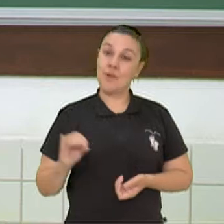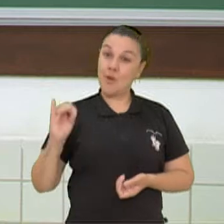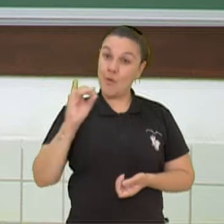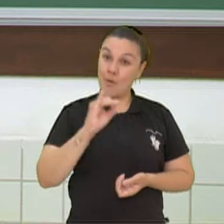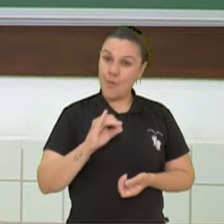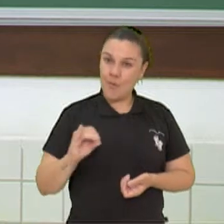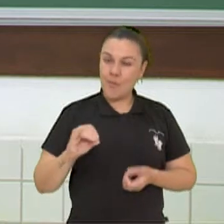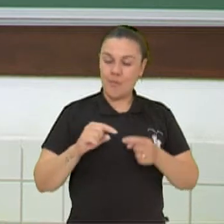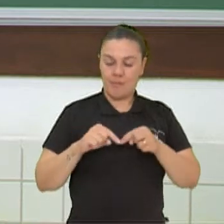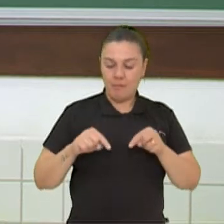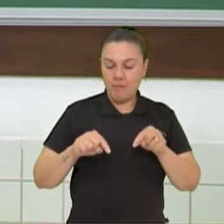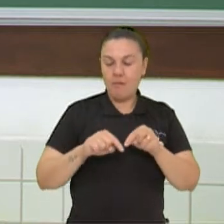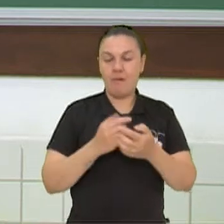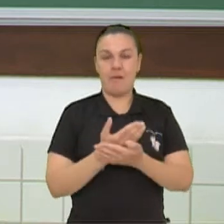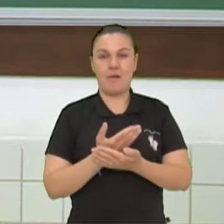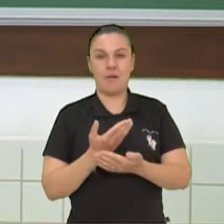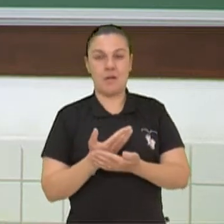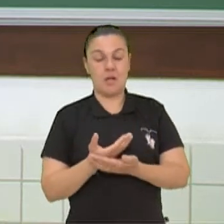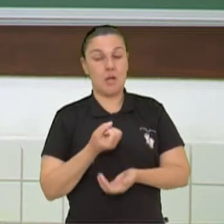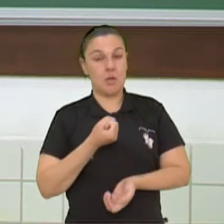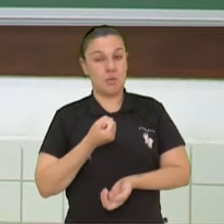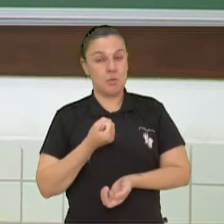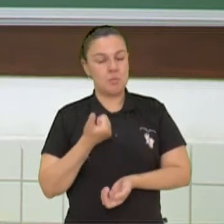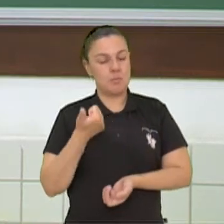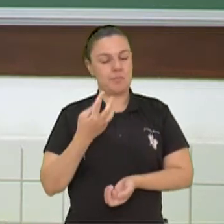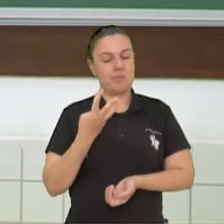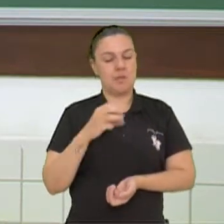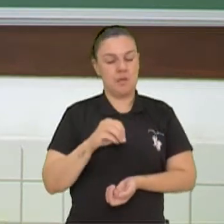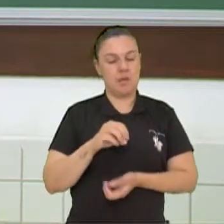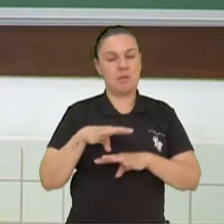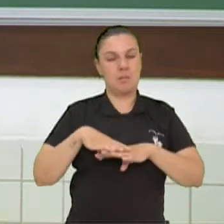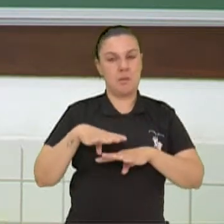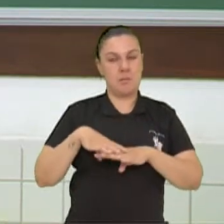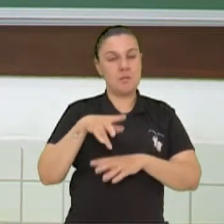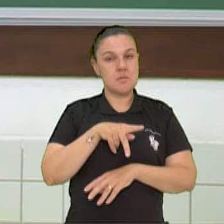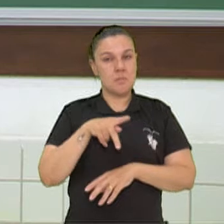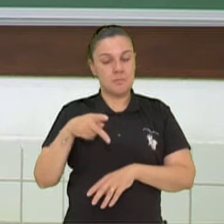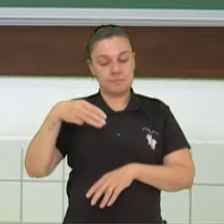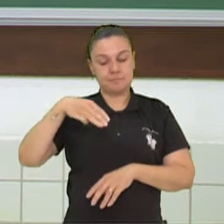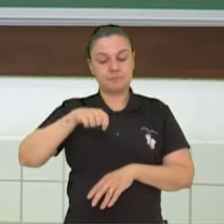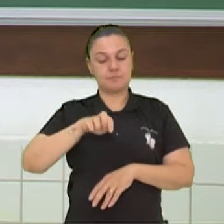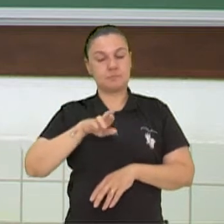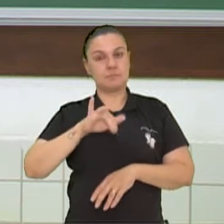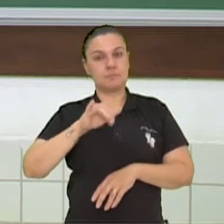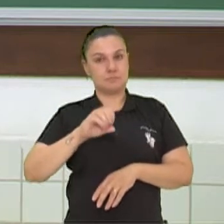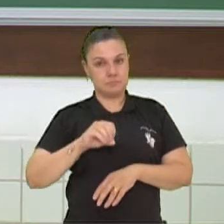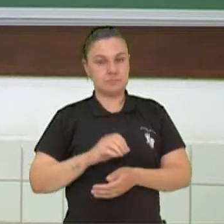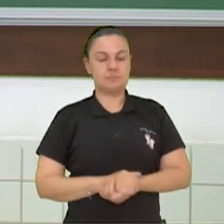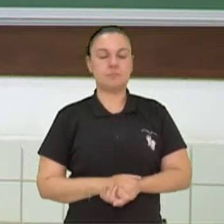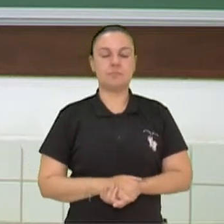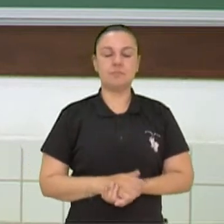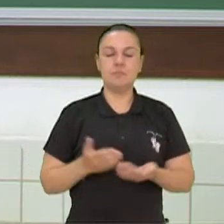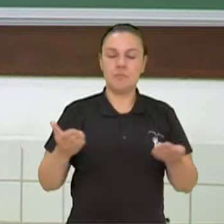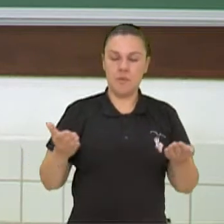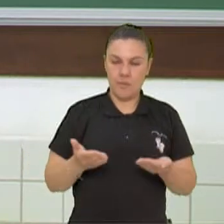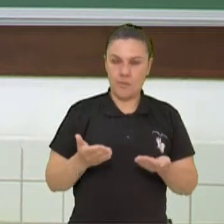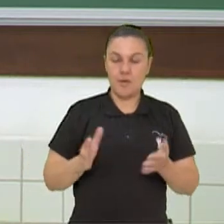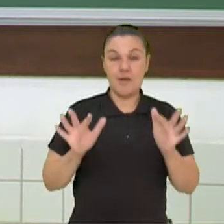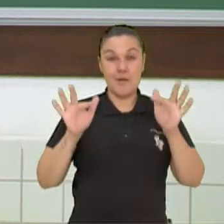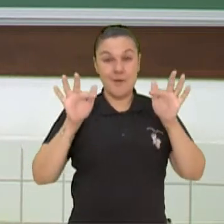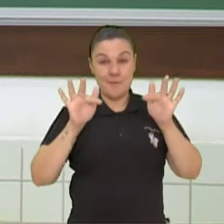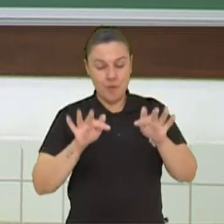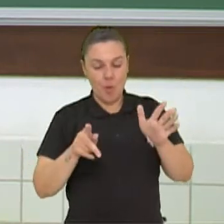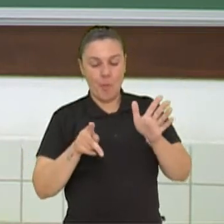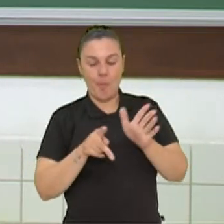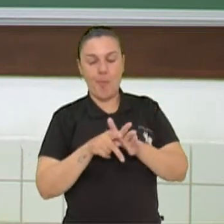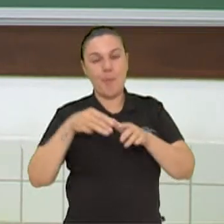Olá, turma. Bem-vindos à aula de número 130 com o professor Márcio. Vamos aqui trabalhar a última medida